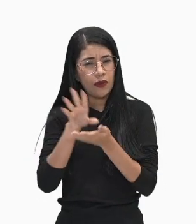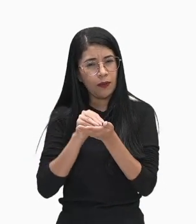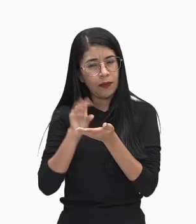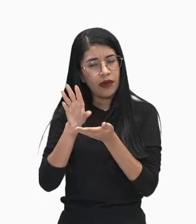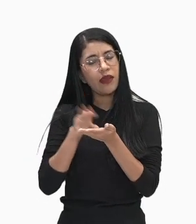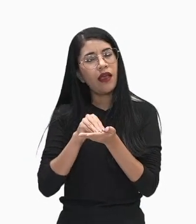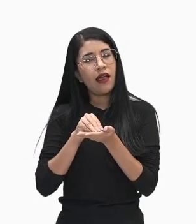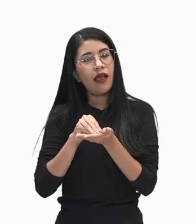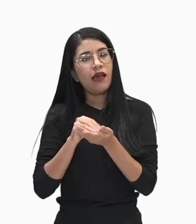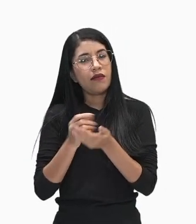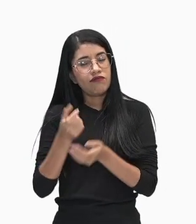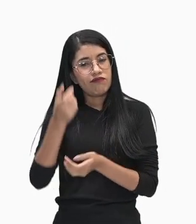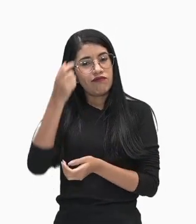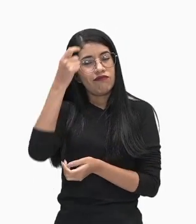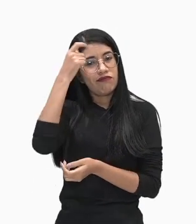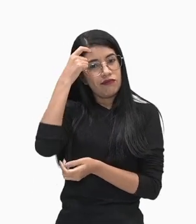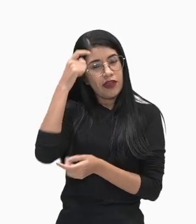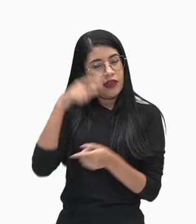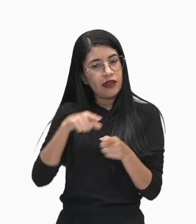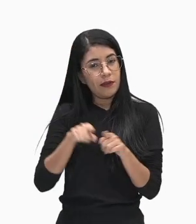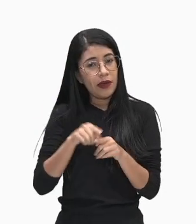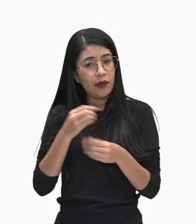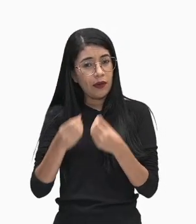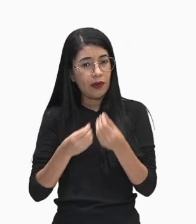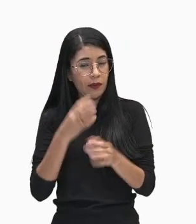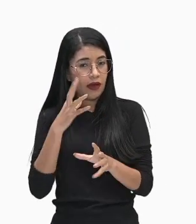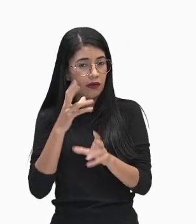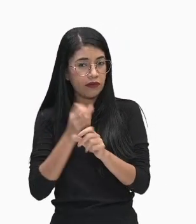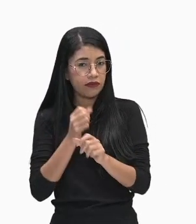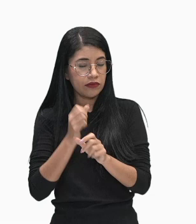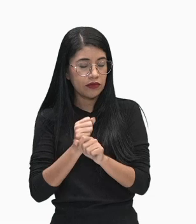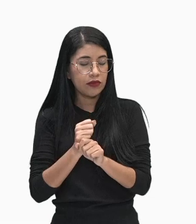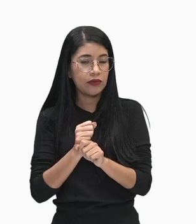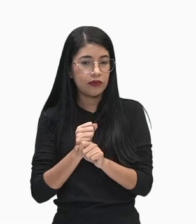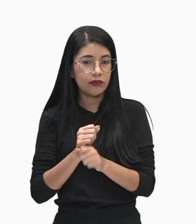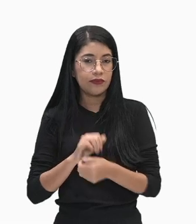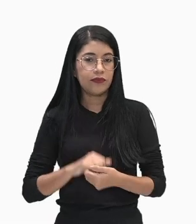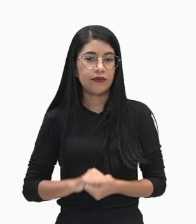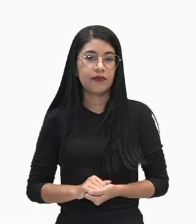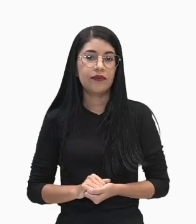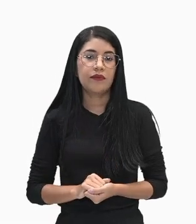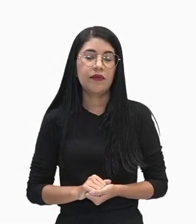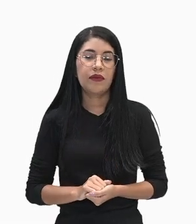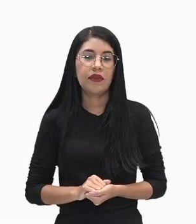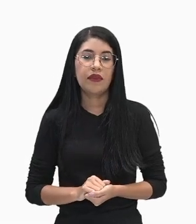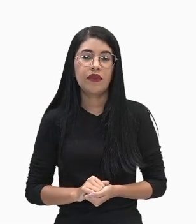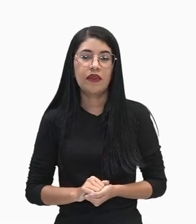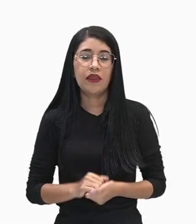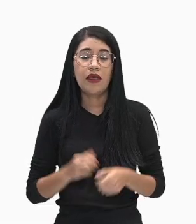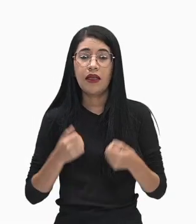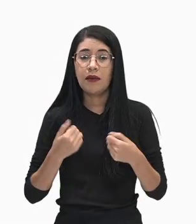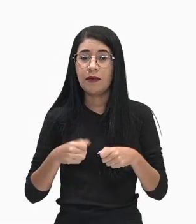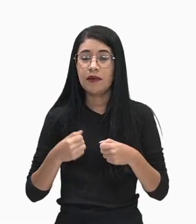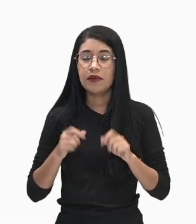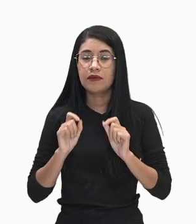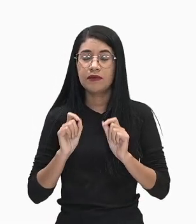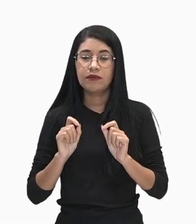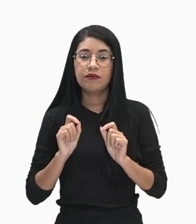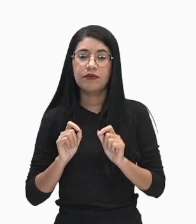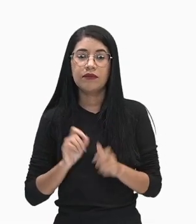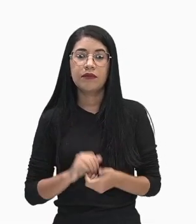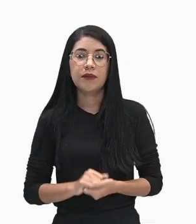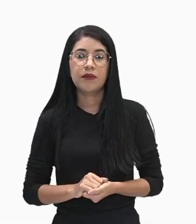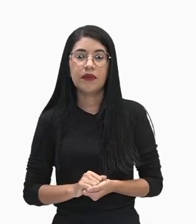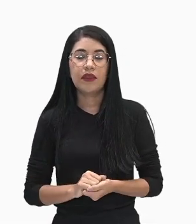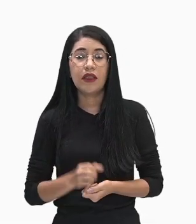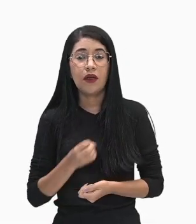não esquecer como é que eu calculo a intensidade da corrente elétrica. Basta que eu conheça a